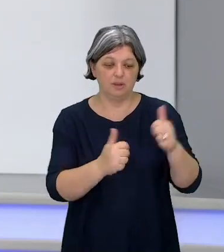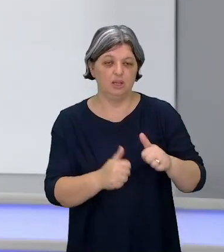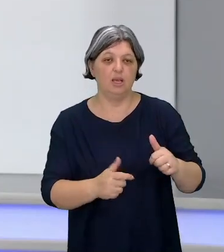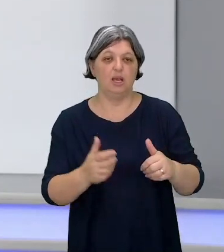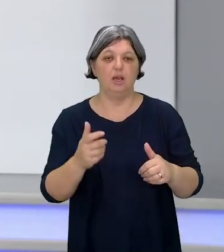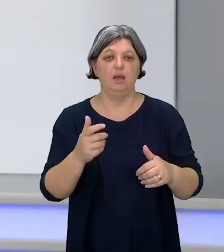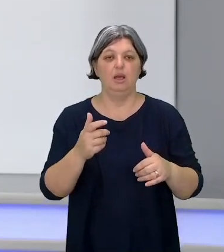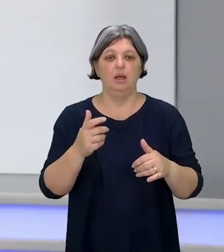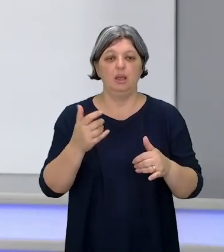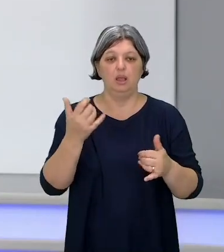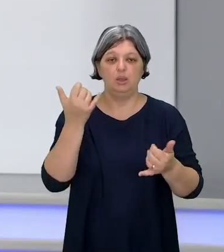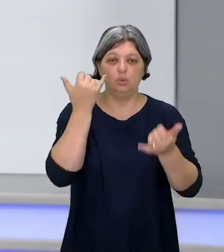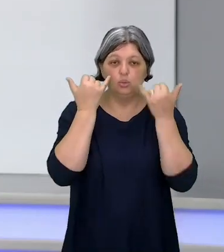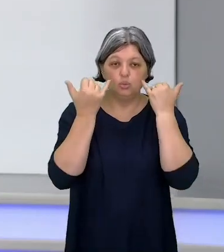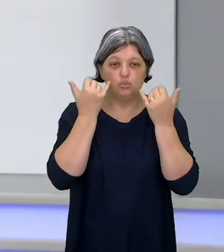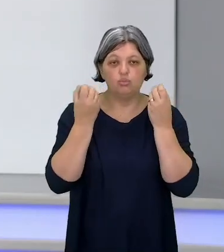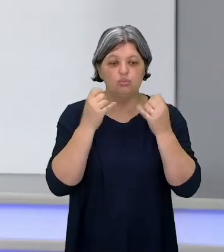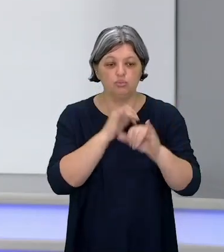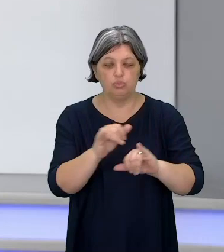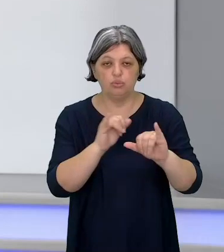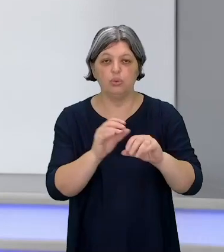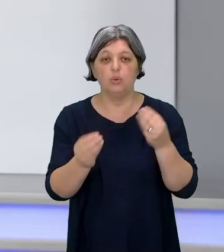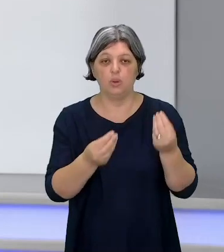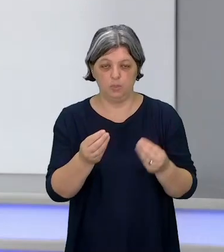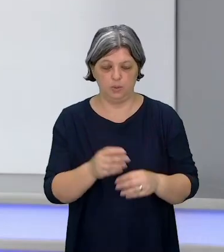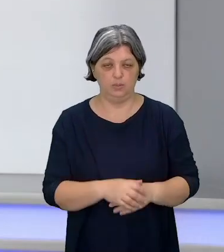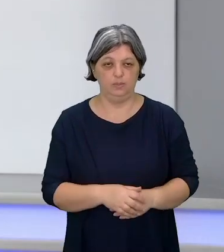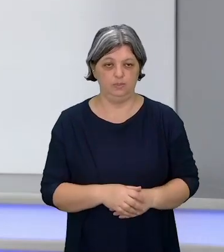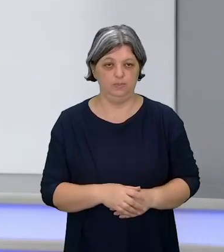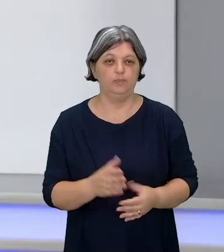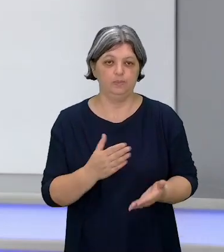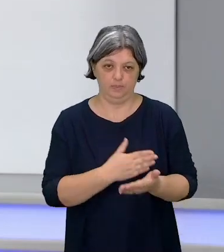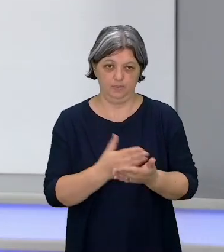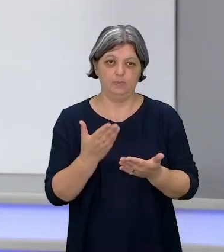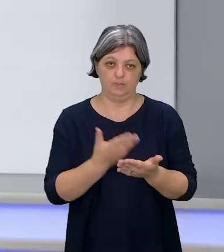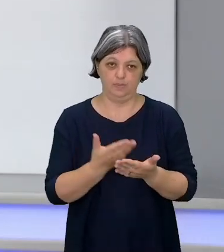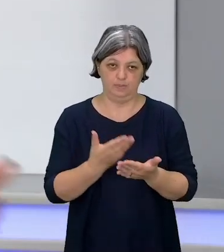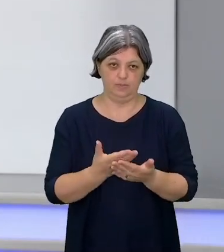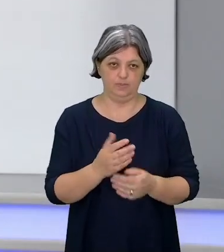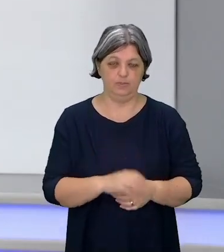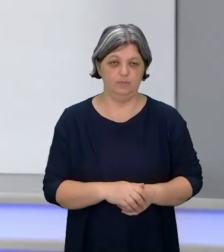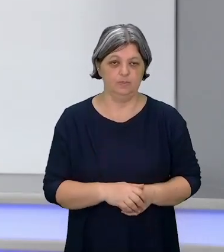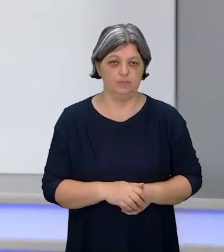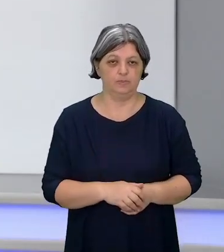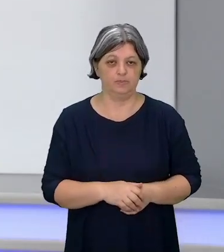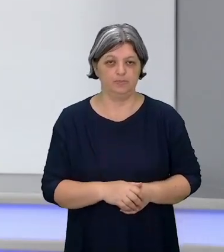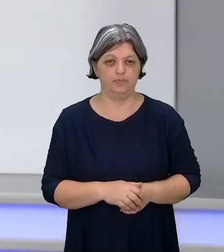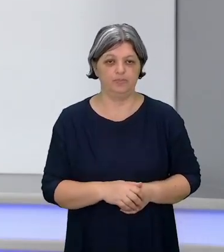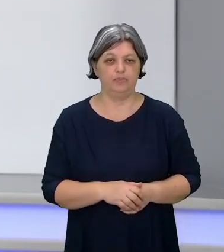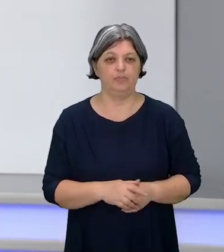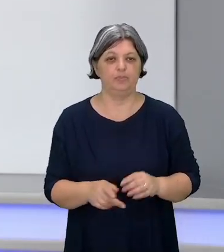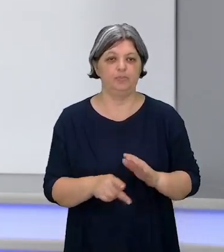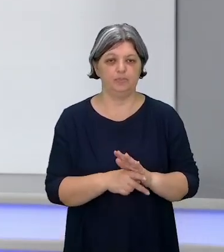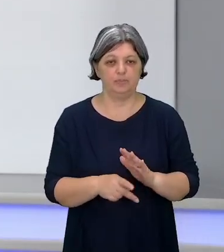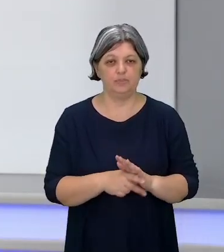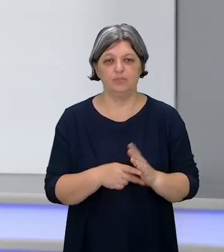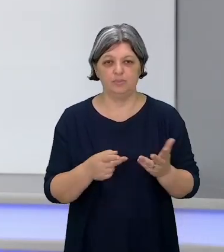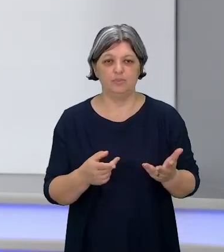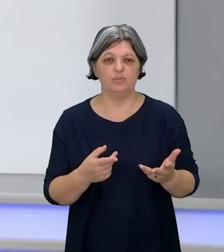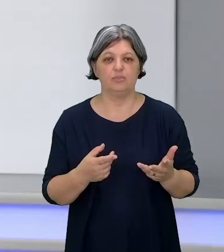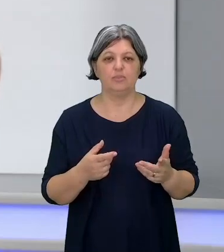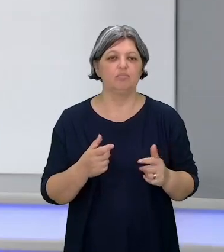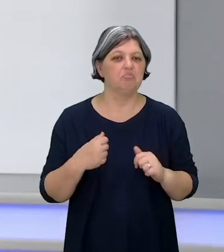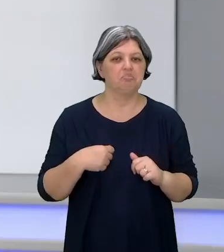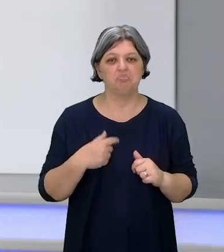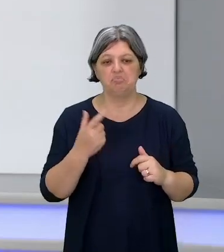pouco como elas funcionam. Então, para a gente começar efetivamente a nossa aula, a gente passa pelo nosso mapa de shopping, que é onde estou,